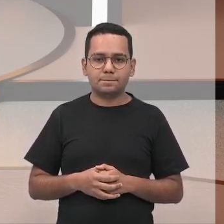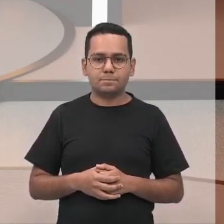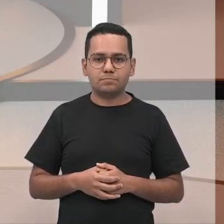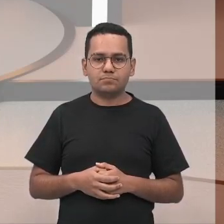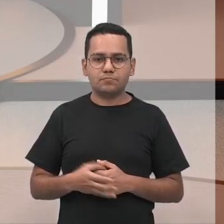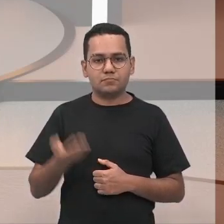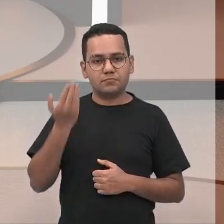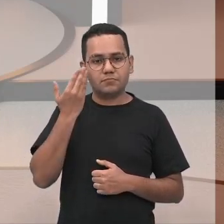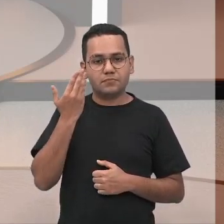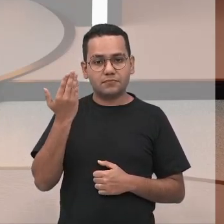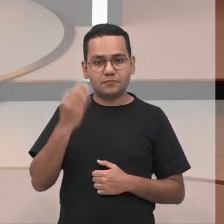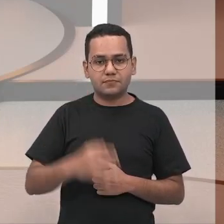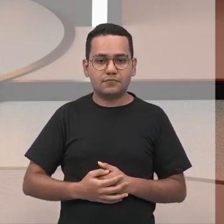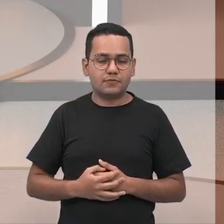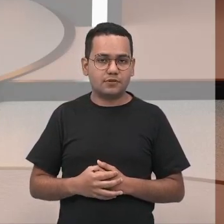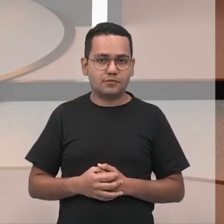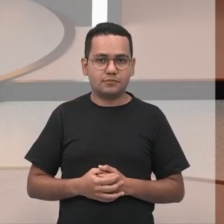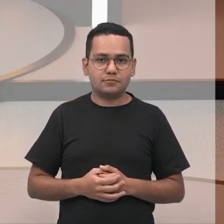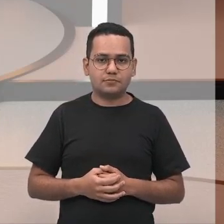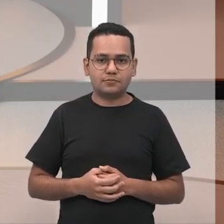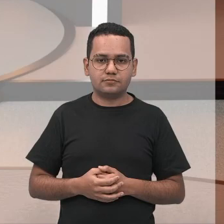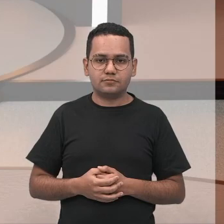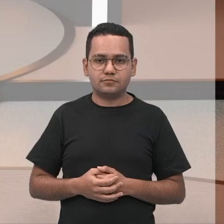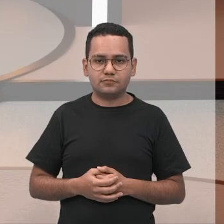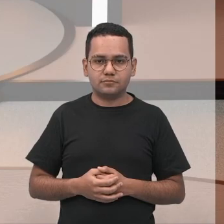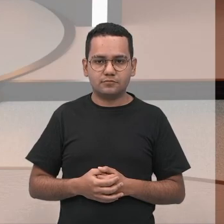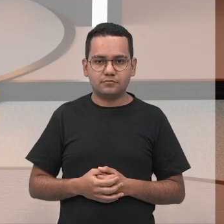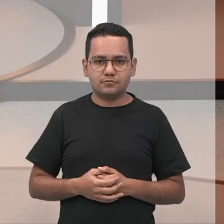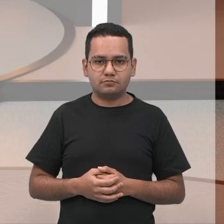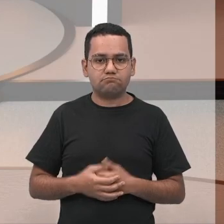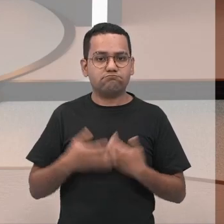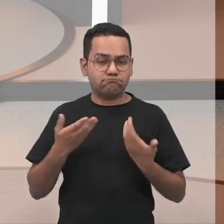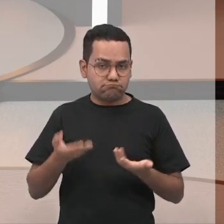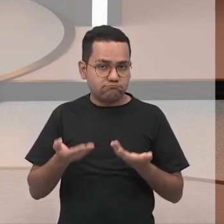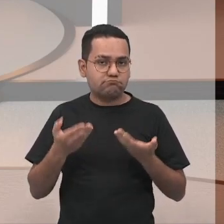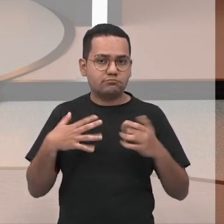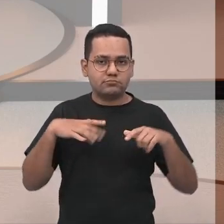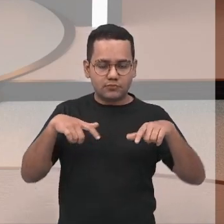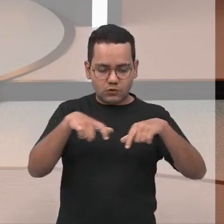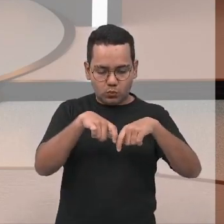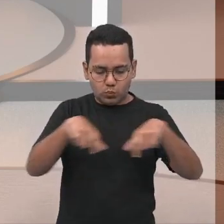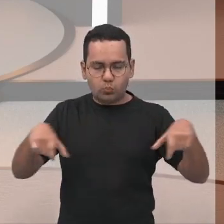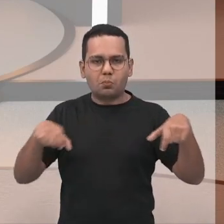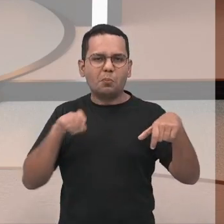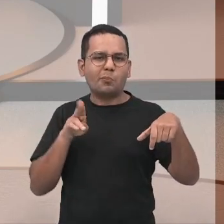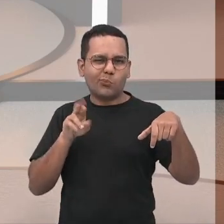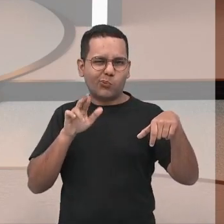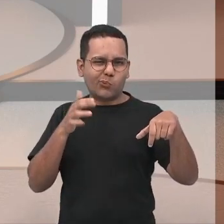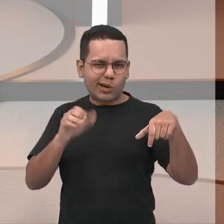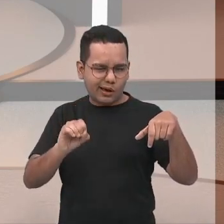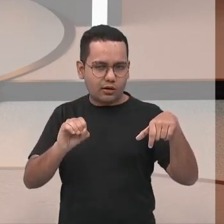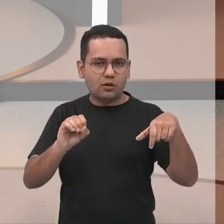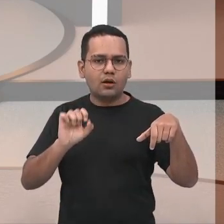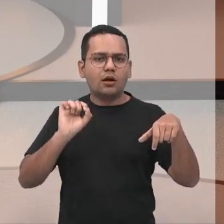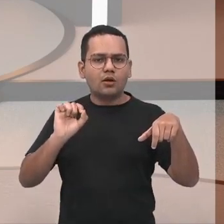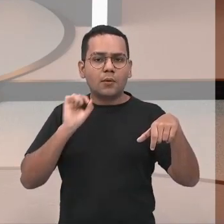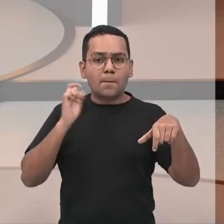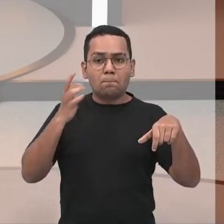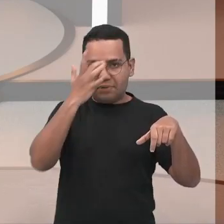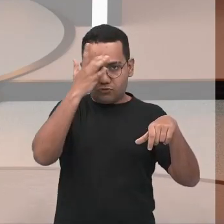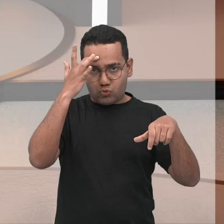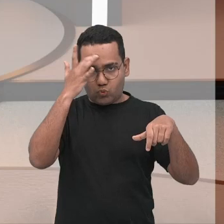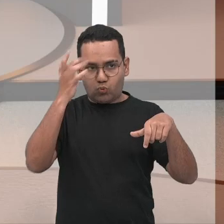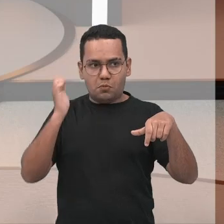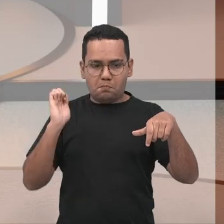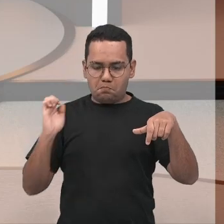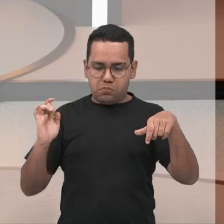mostrando como era uma trincheira. A trincheira era um buraco, literalmente, e esses buracos eram feitos para que os